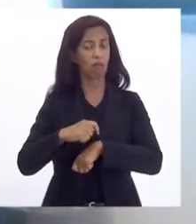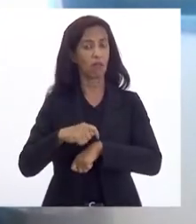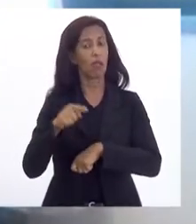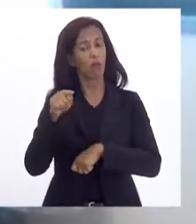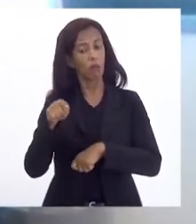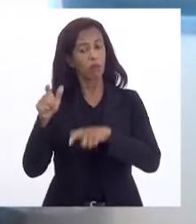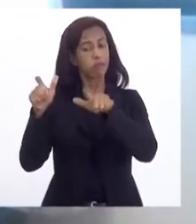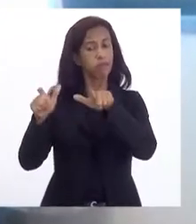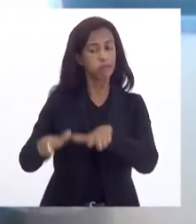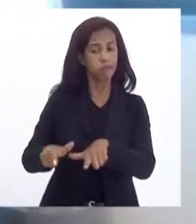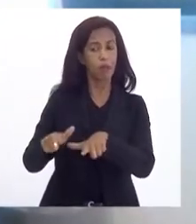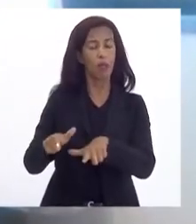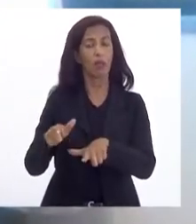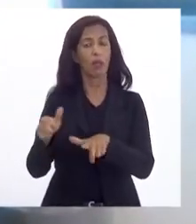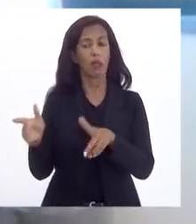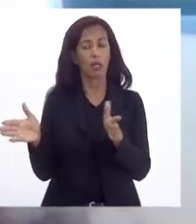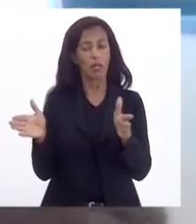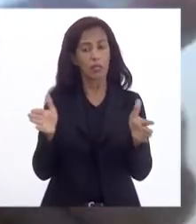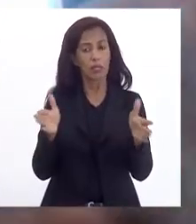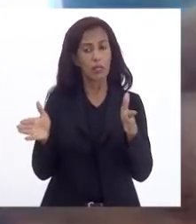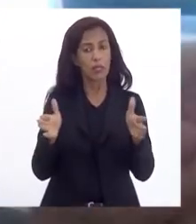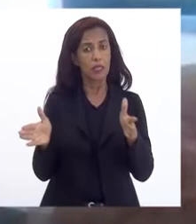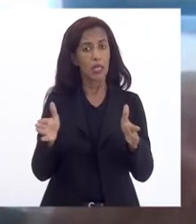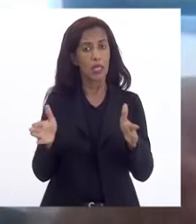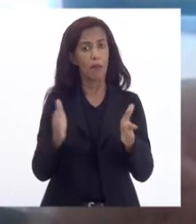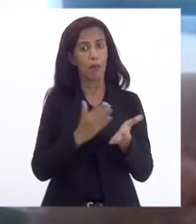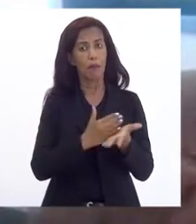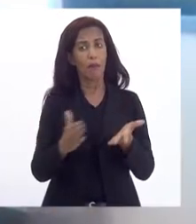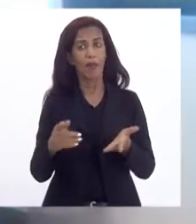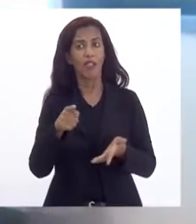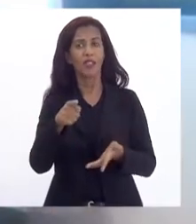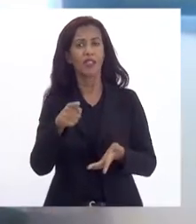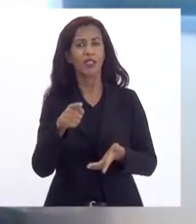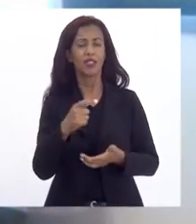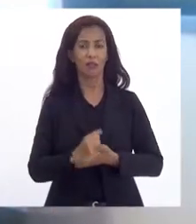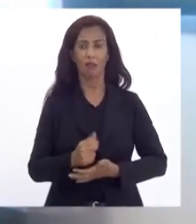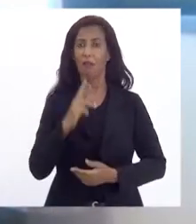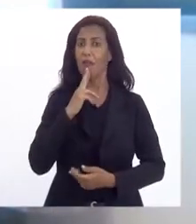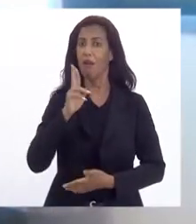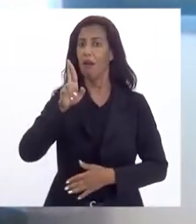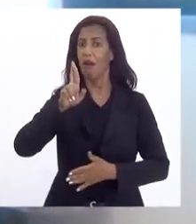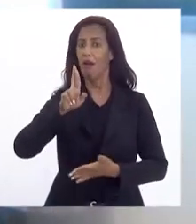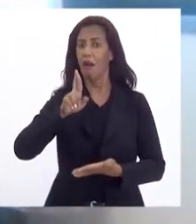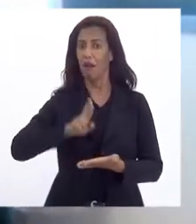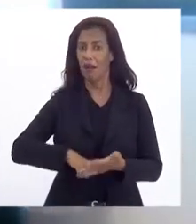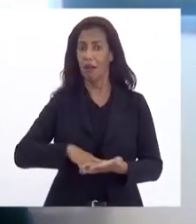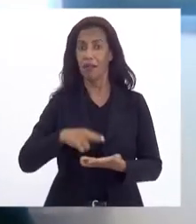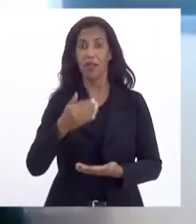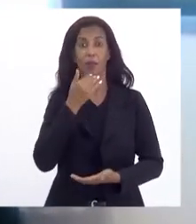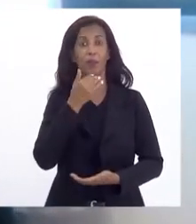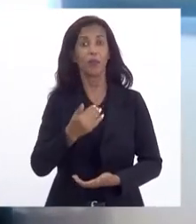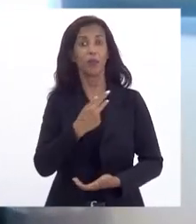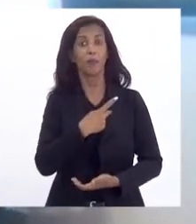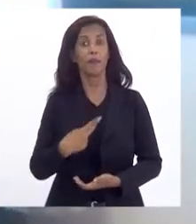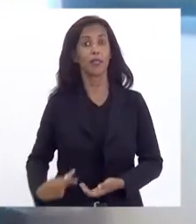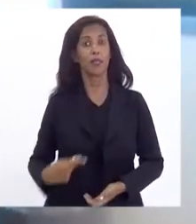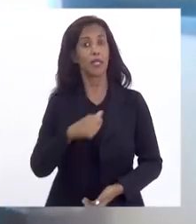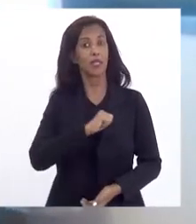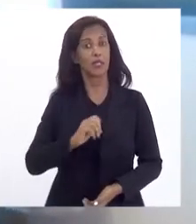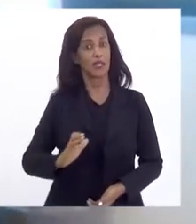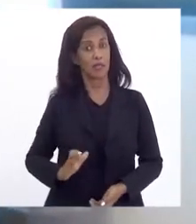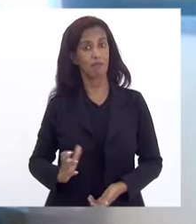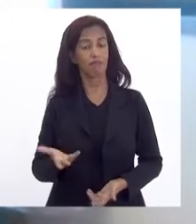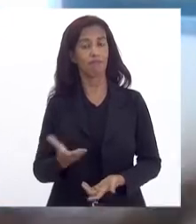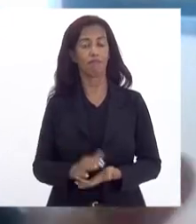espaço que o Márcio Pacheco sugeriu, o Márcio Pacheco está coberto de razão. Foi um pedido do presidente André